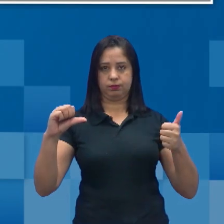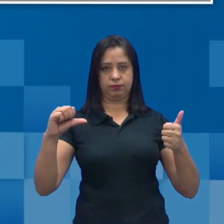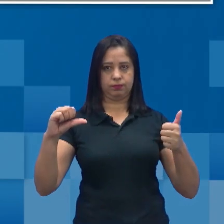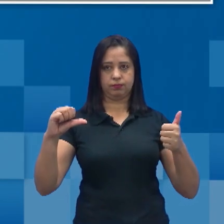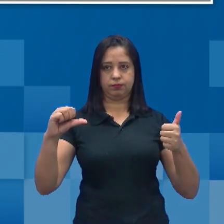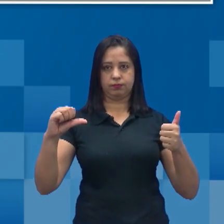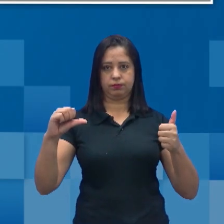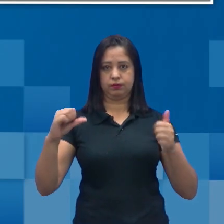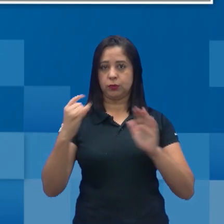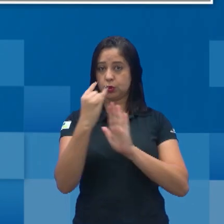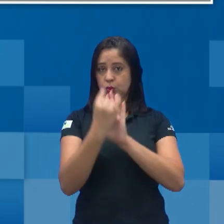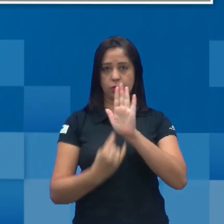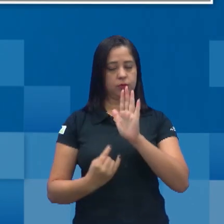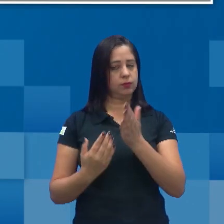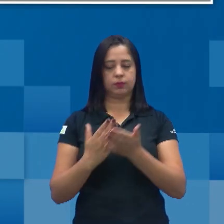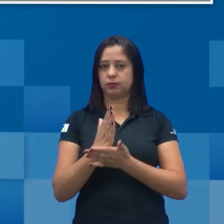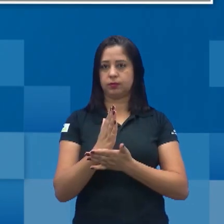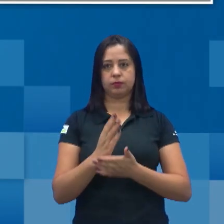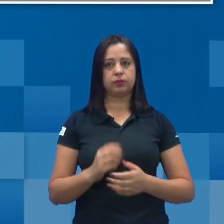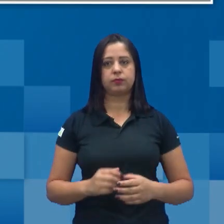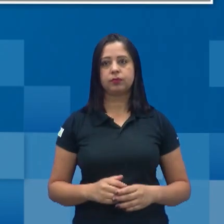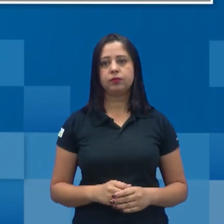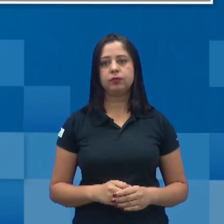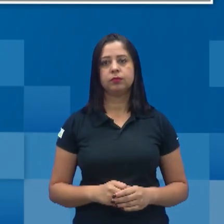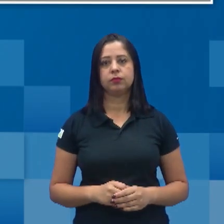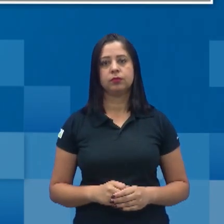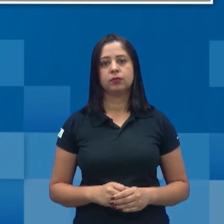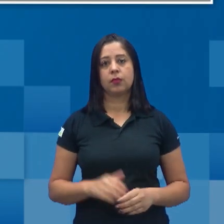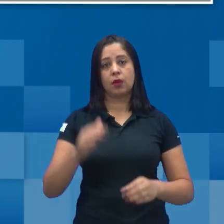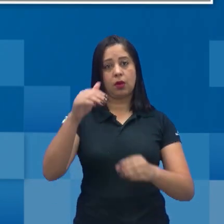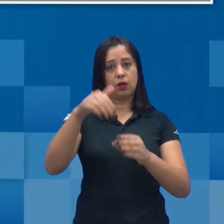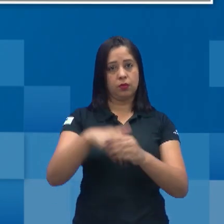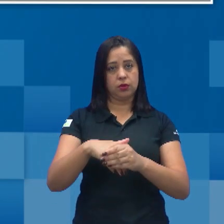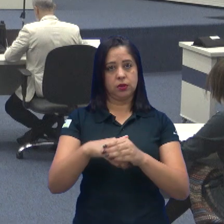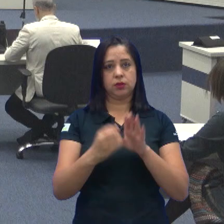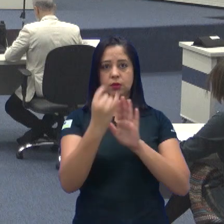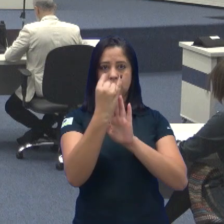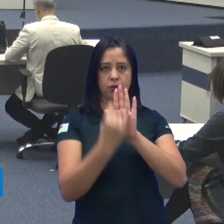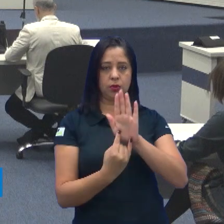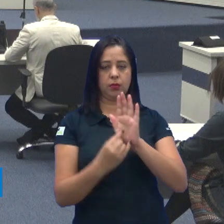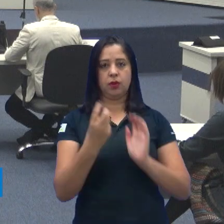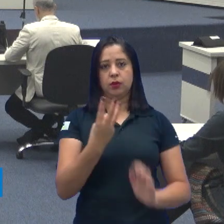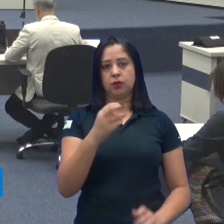o requerimento está rejeitado. Em votação, o requerimento de número